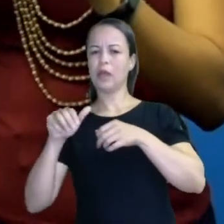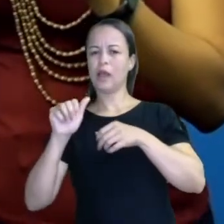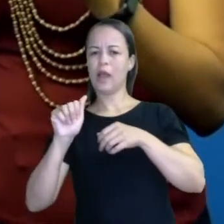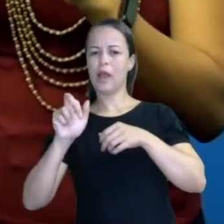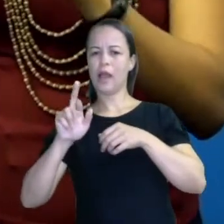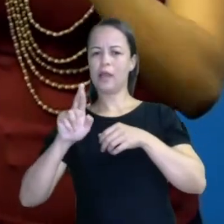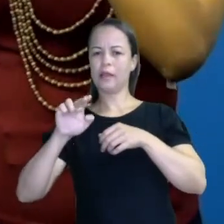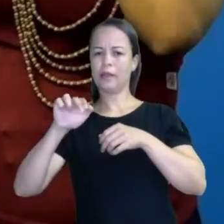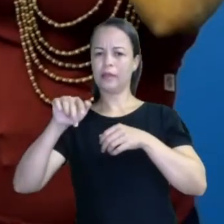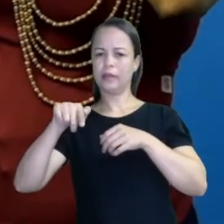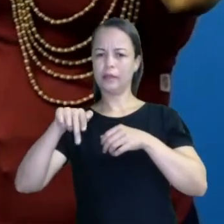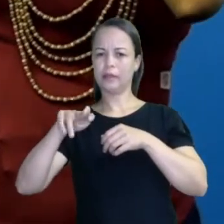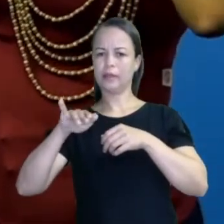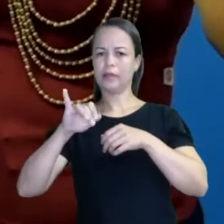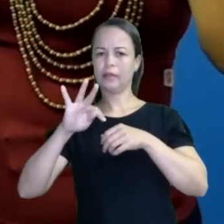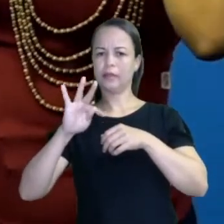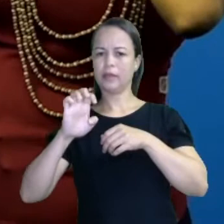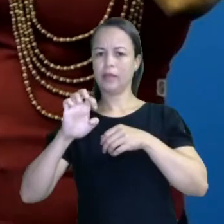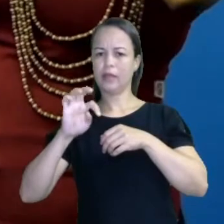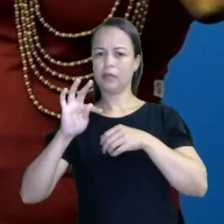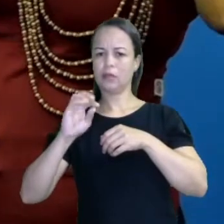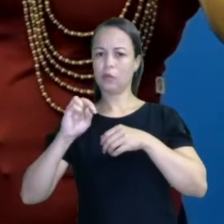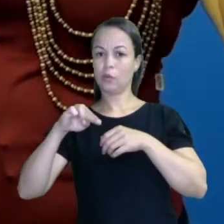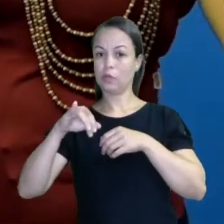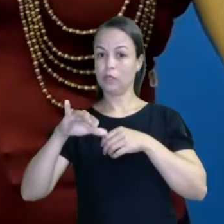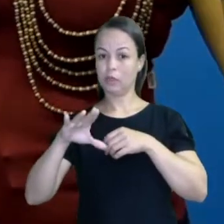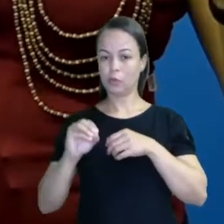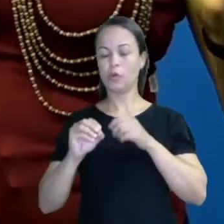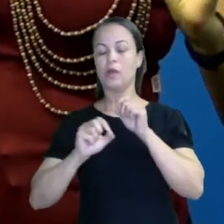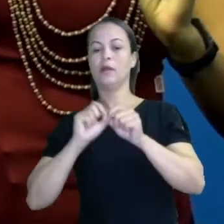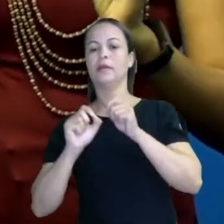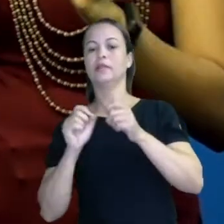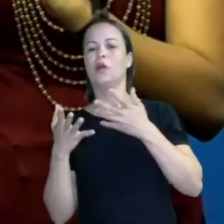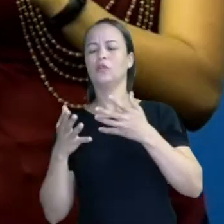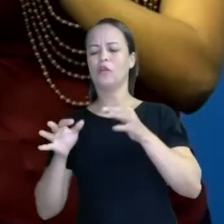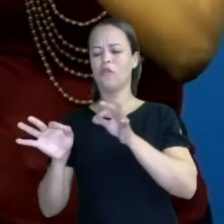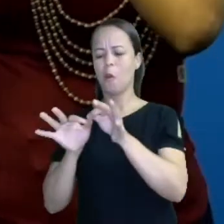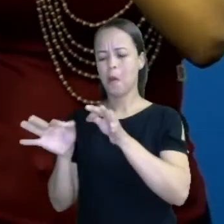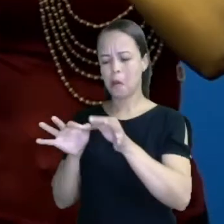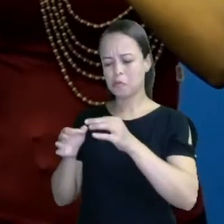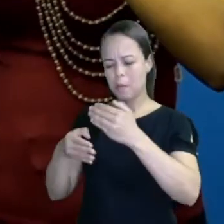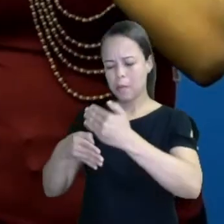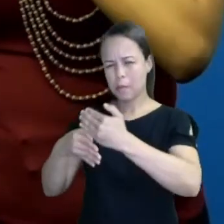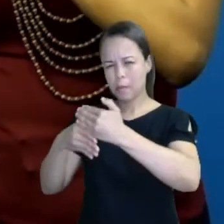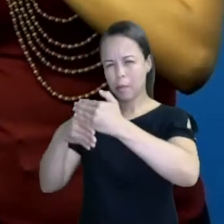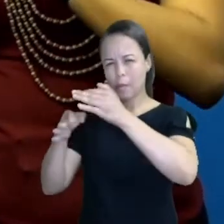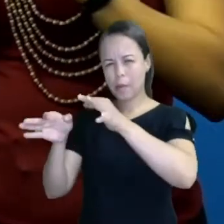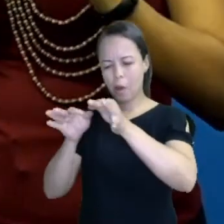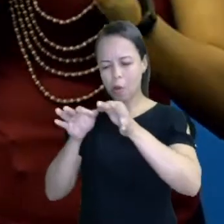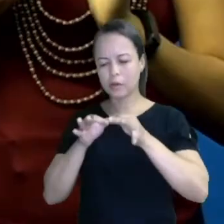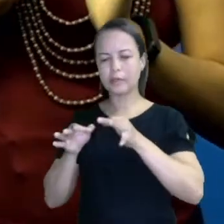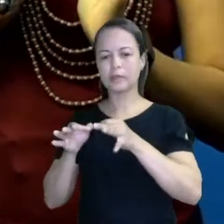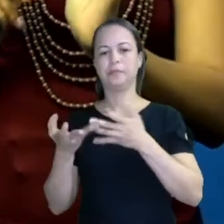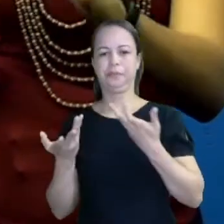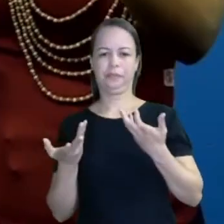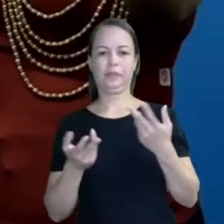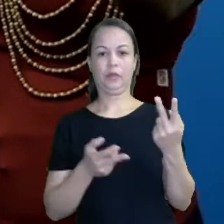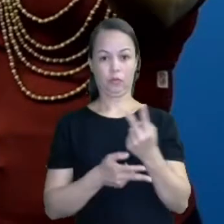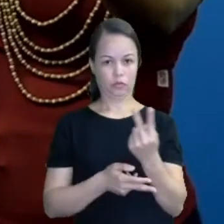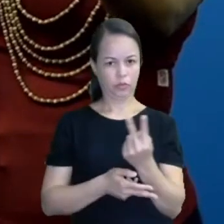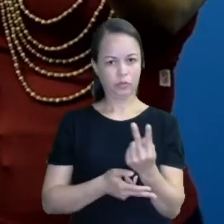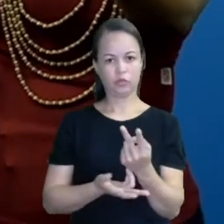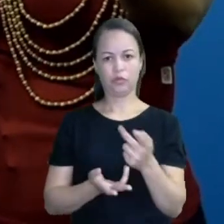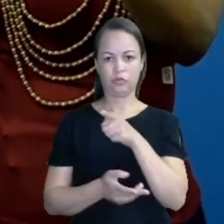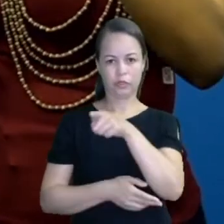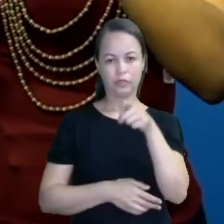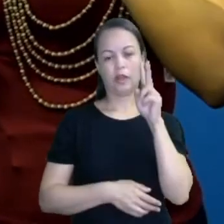toda desenhadinha, geralmente ela tem aquelas formas geométricas bem definidinhas, pronto. Espontâneas e planejadas.